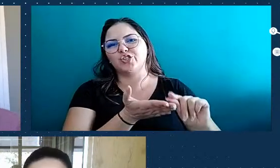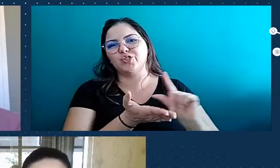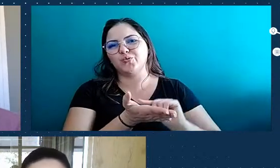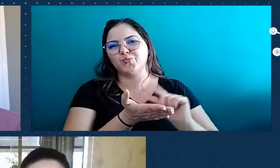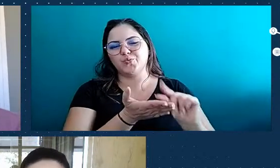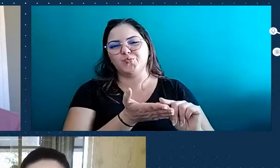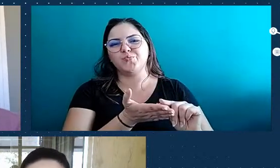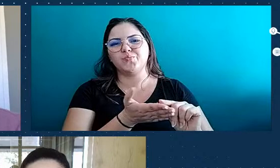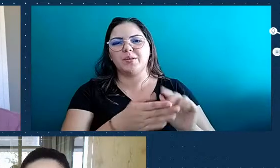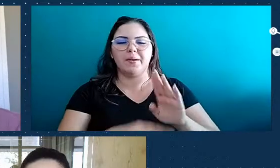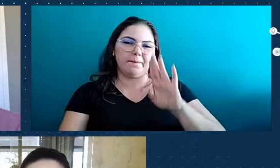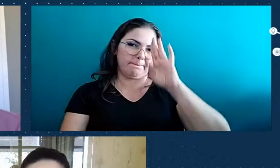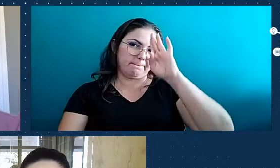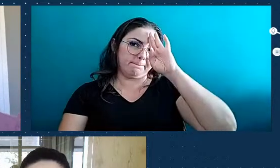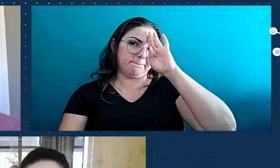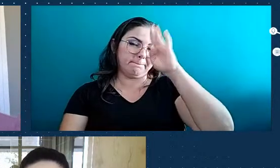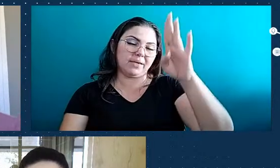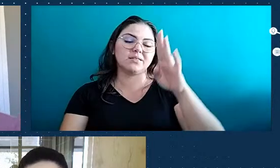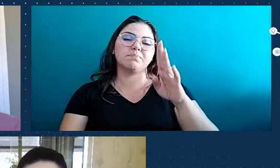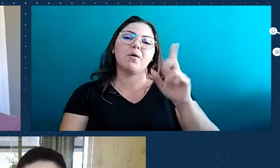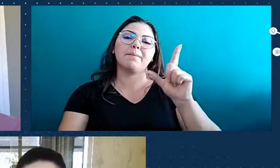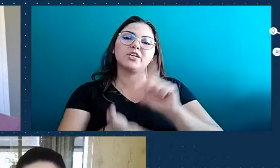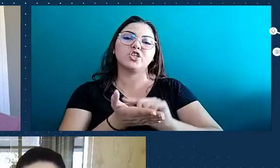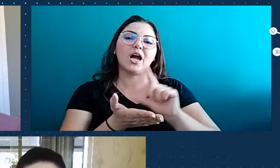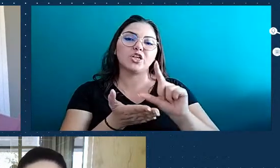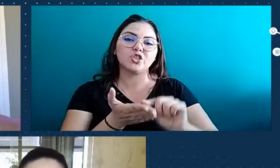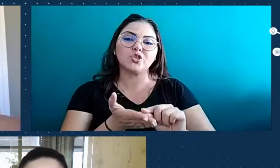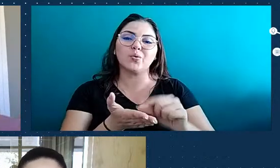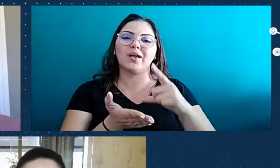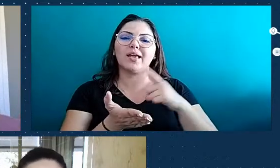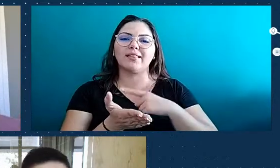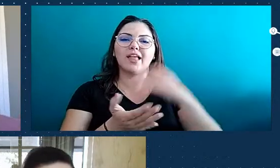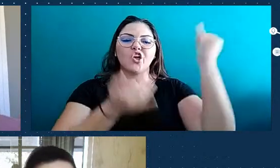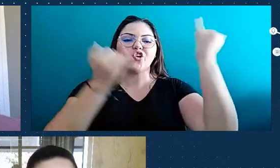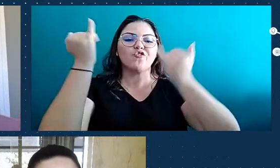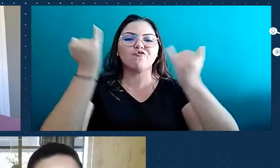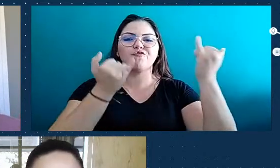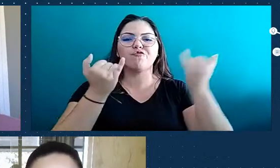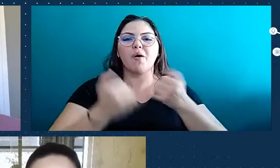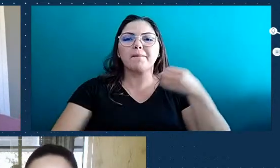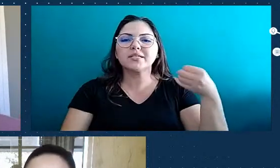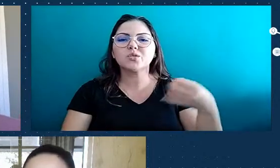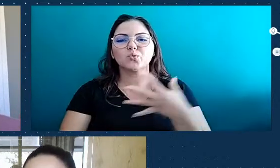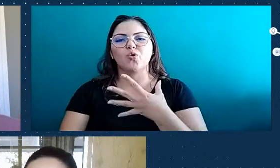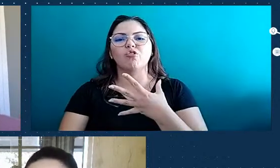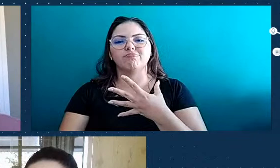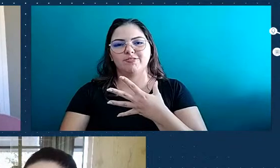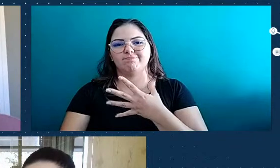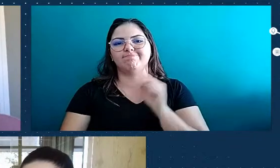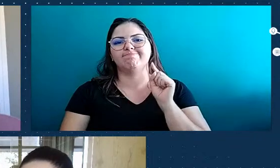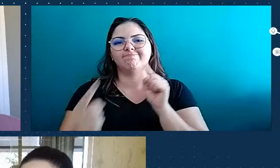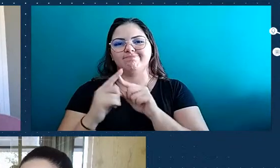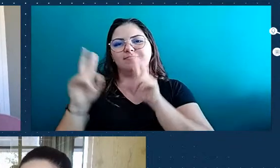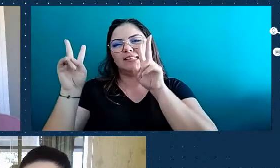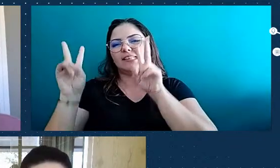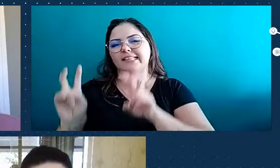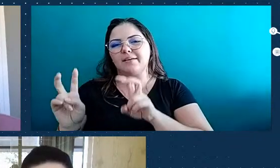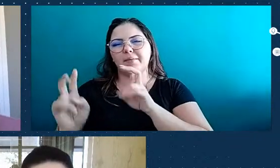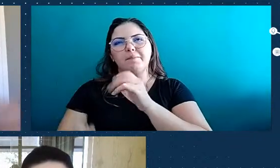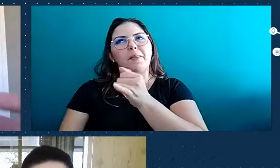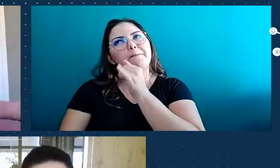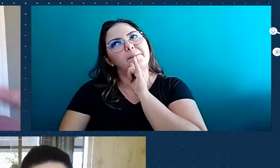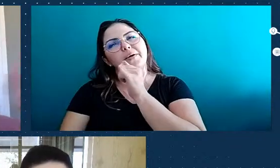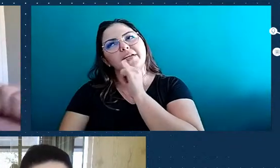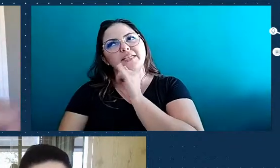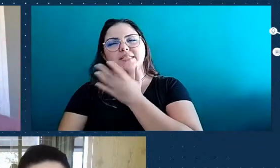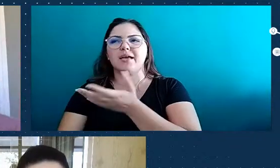principalmente artigos que atualizam o tema. Então, tipo, você tem um tema, né, que é tratado